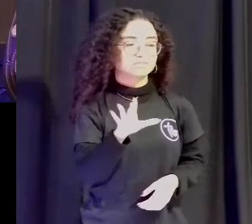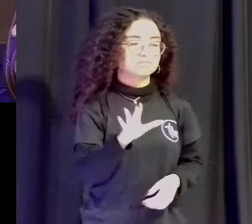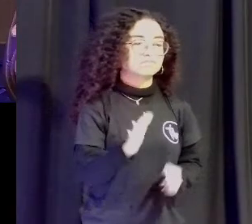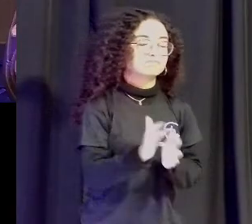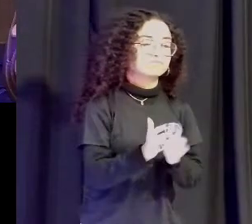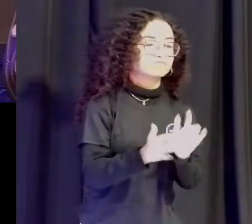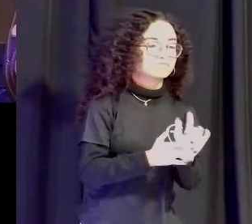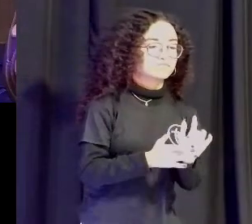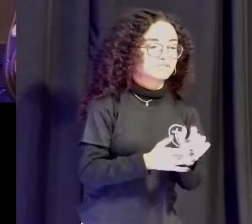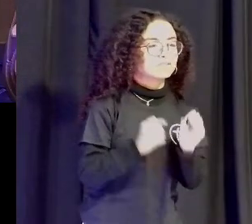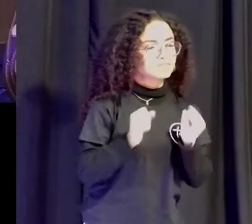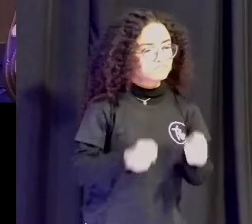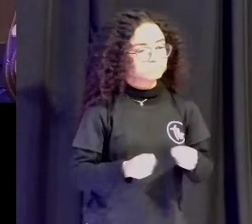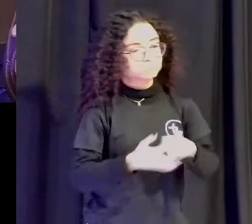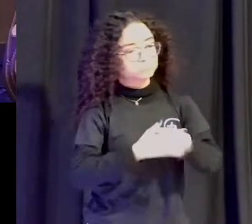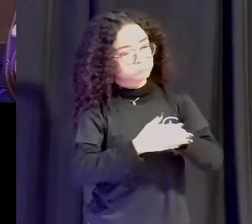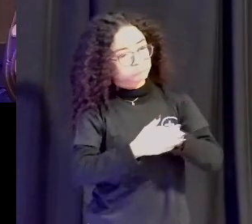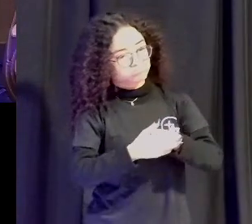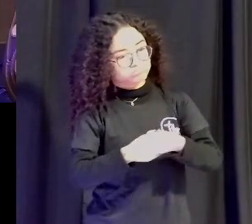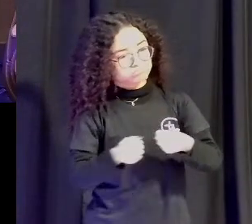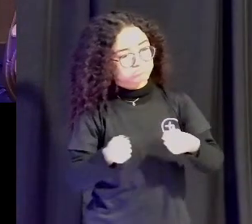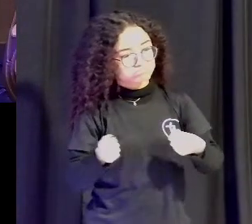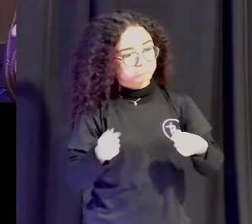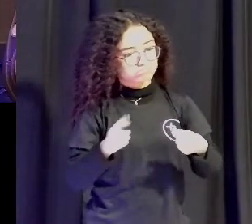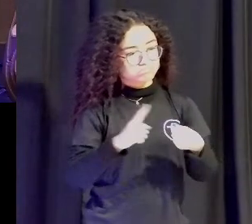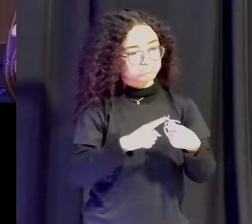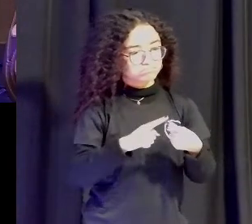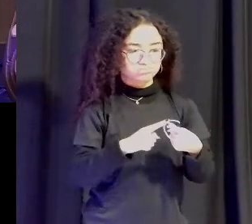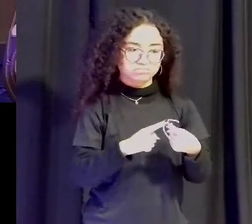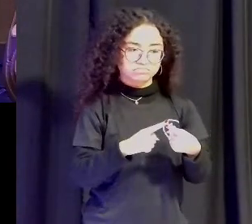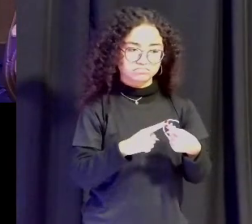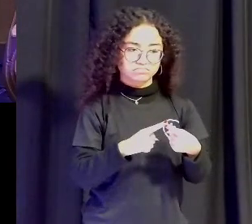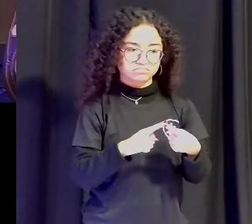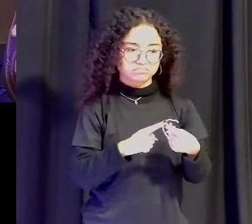Só Jesus é capaz de curar.